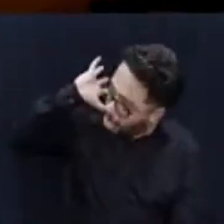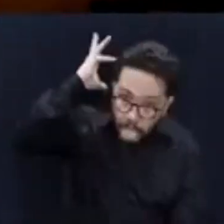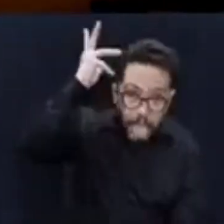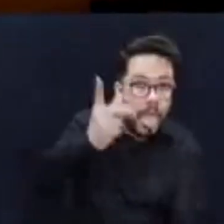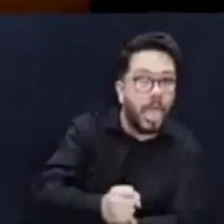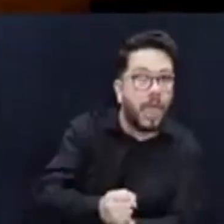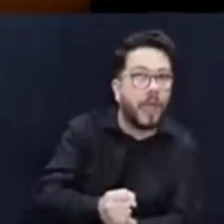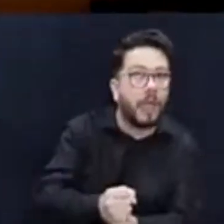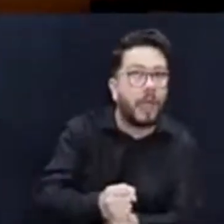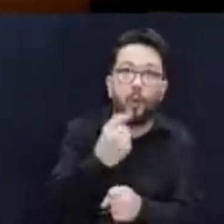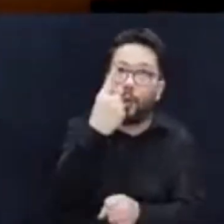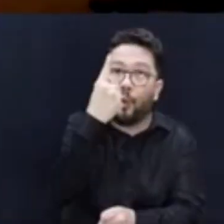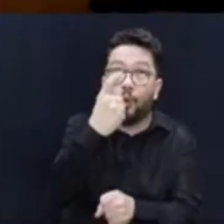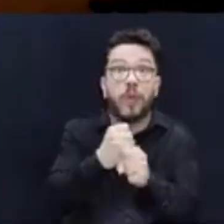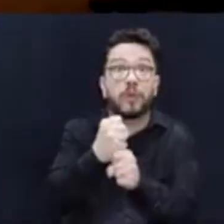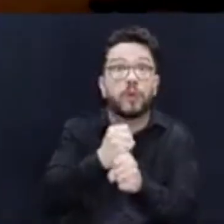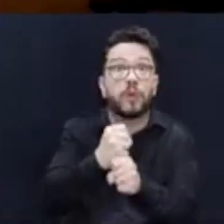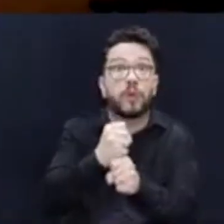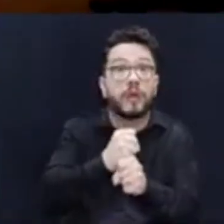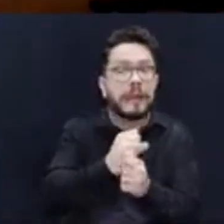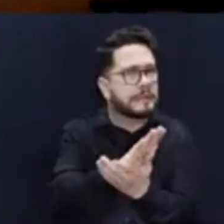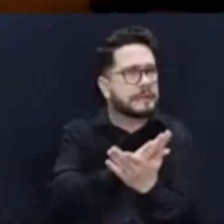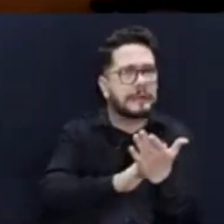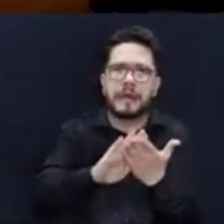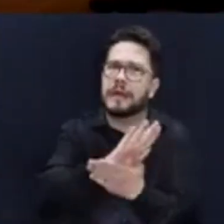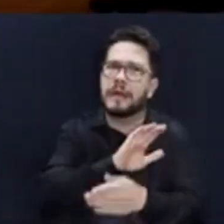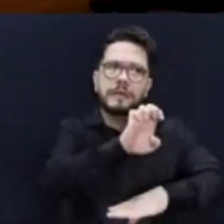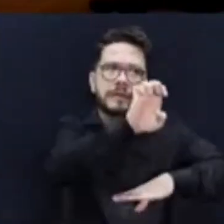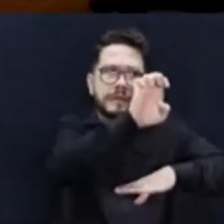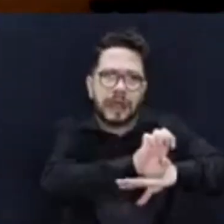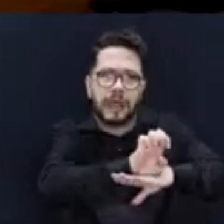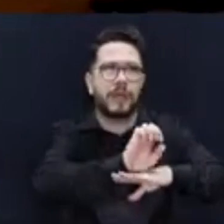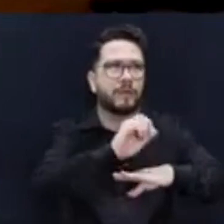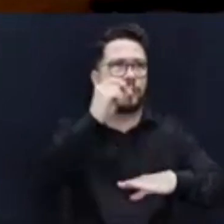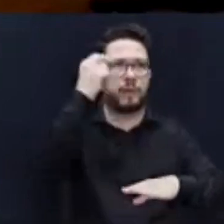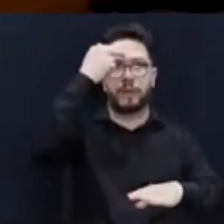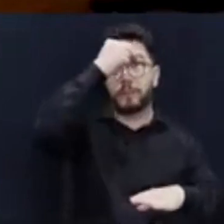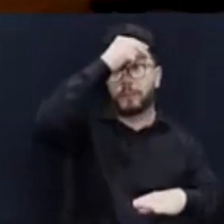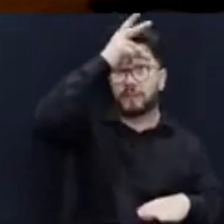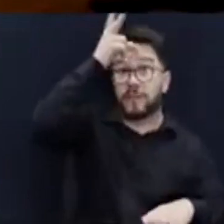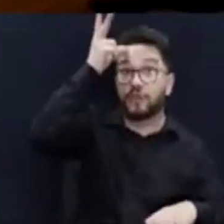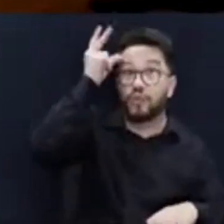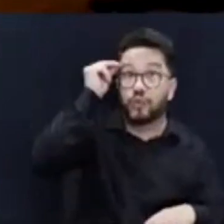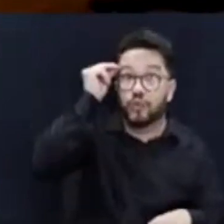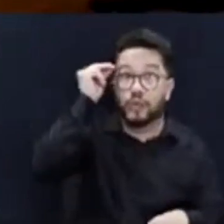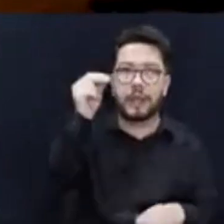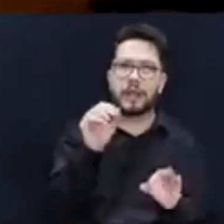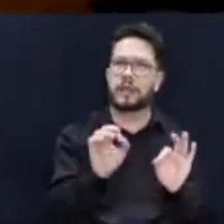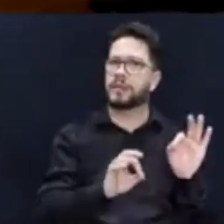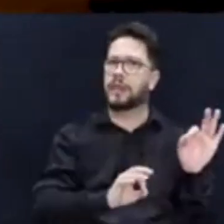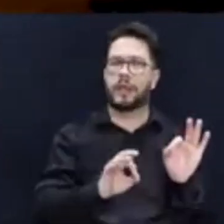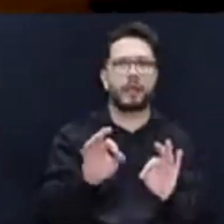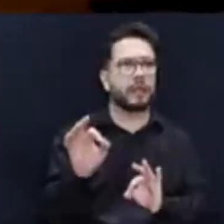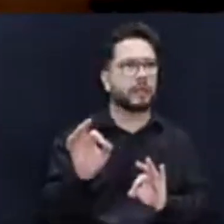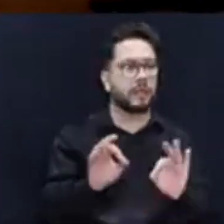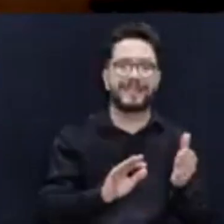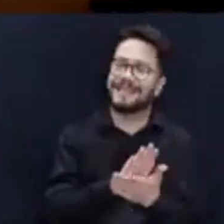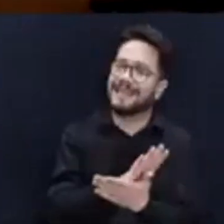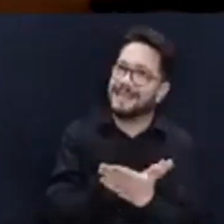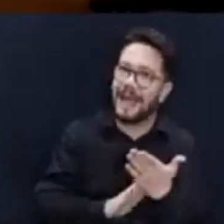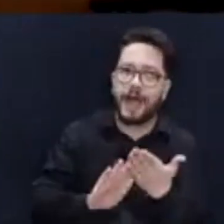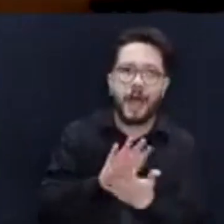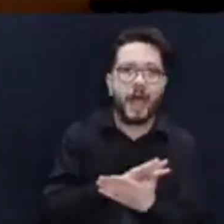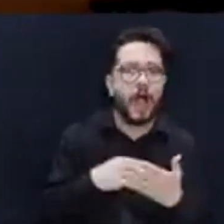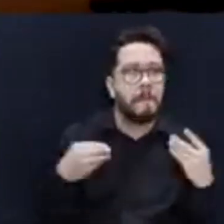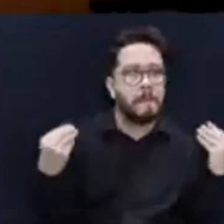por parte do governo do estado e por parte da prefeitura qualquer tipo de organização decente para